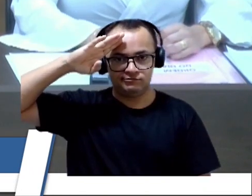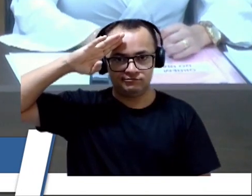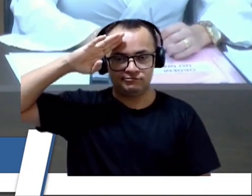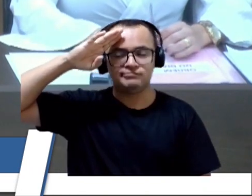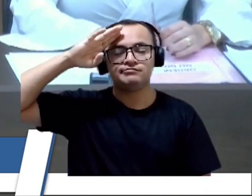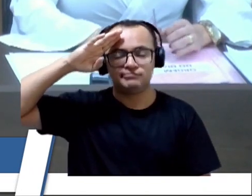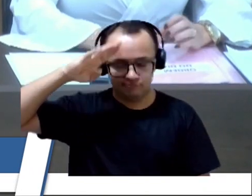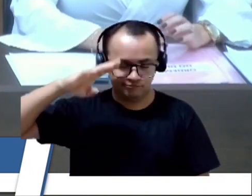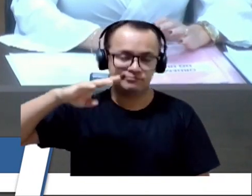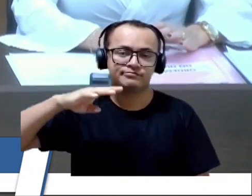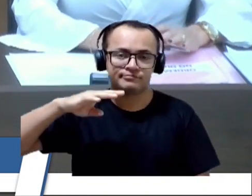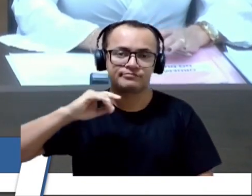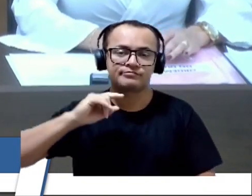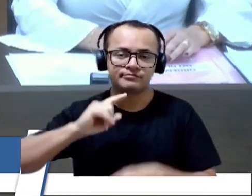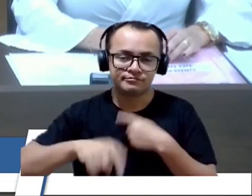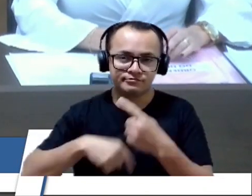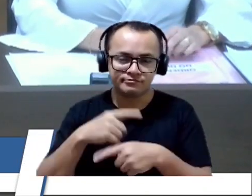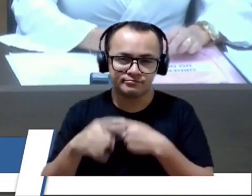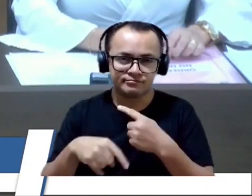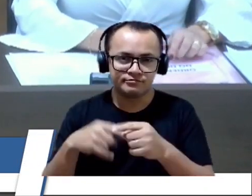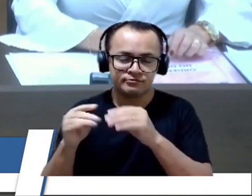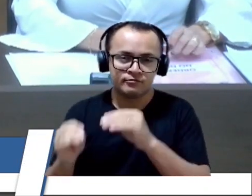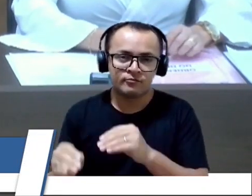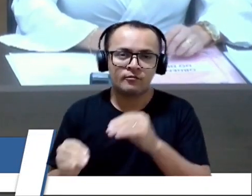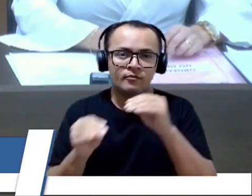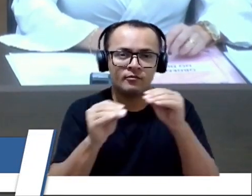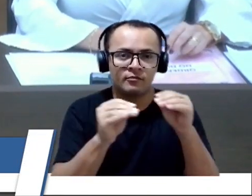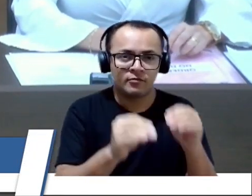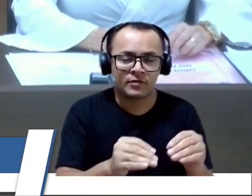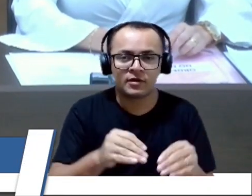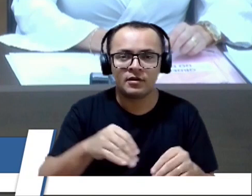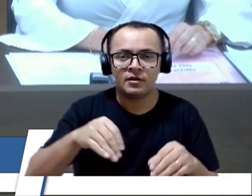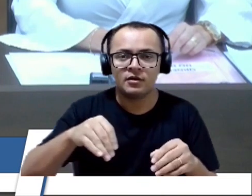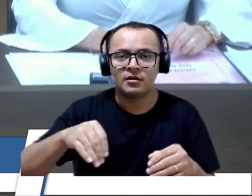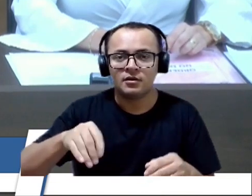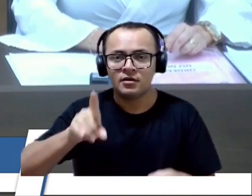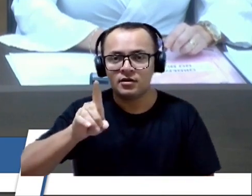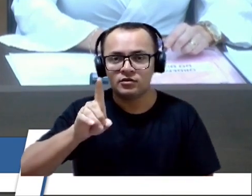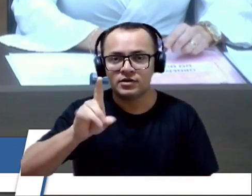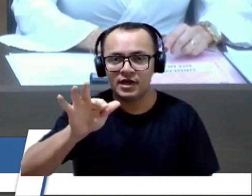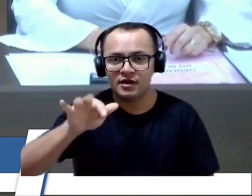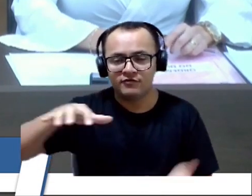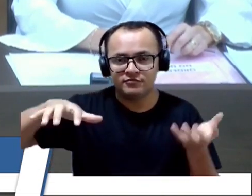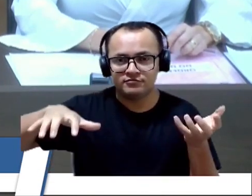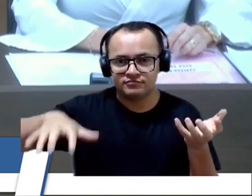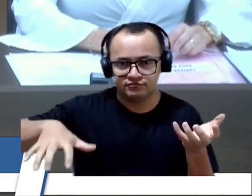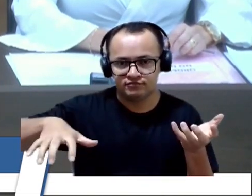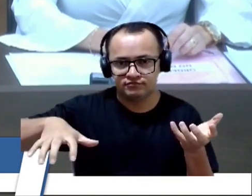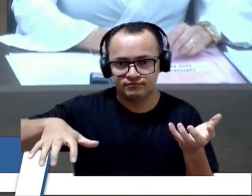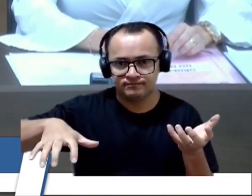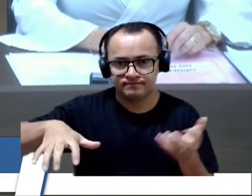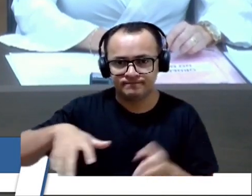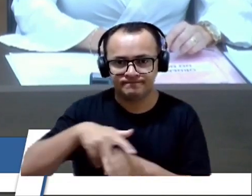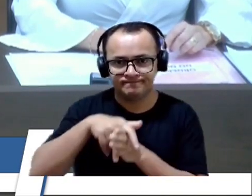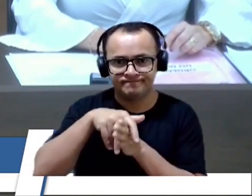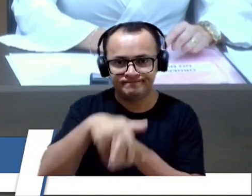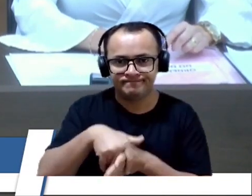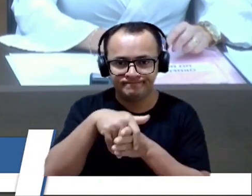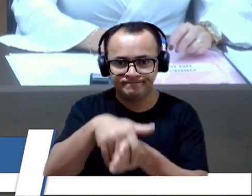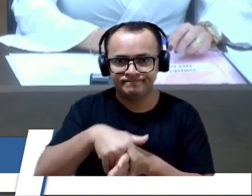o exercício no Exército em Brasília, no 1º Regimento de Cavalaria de Guardas,